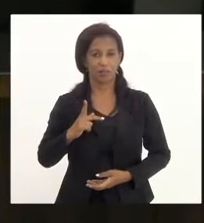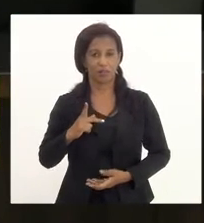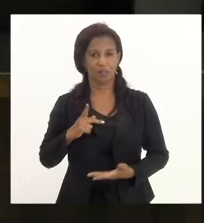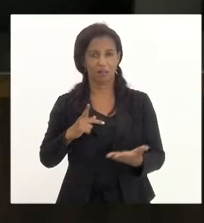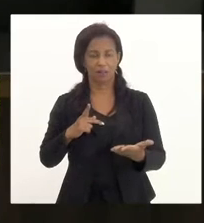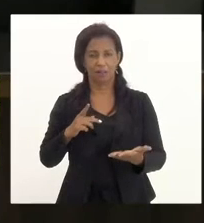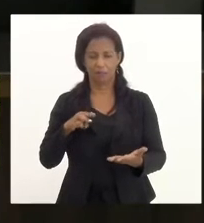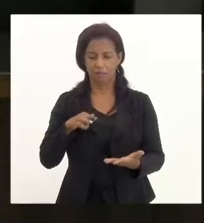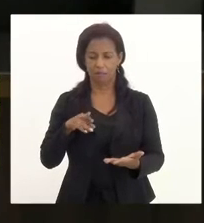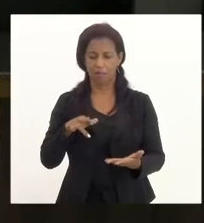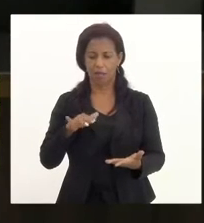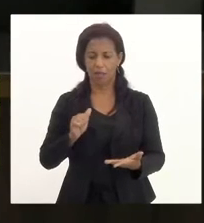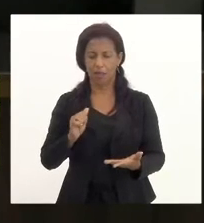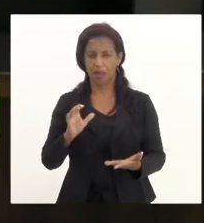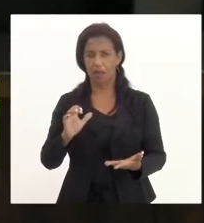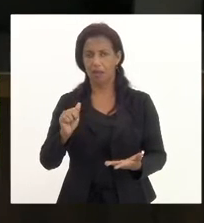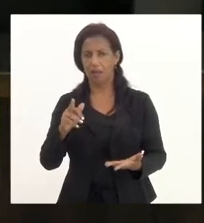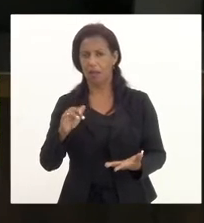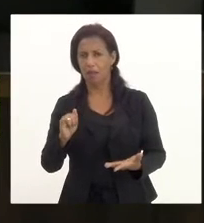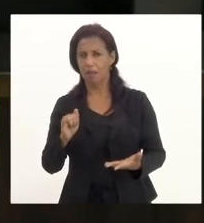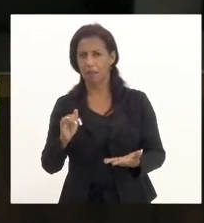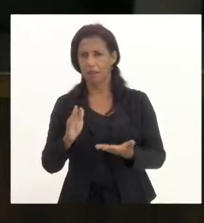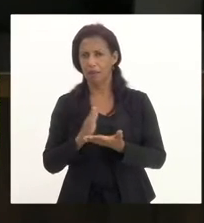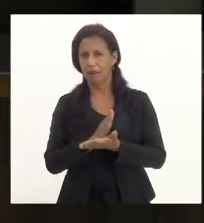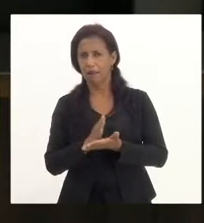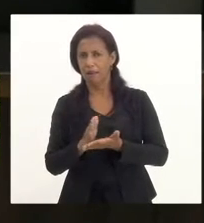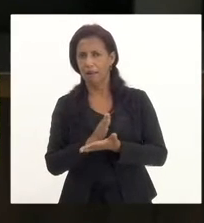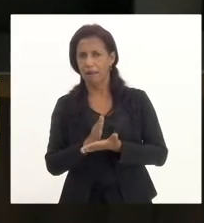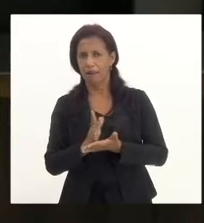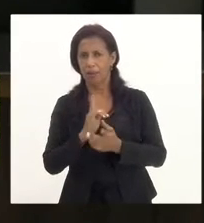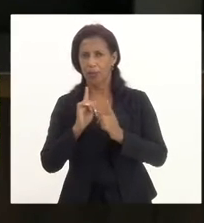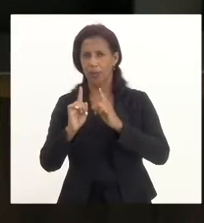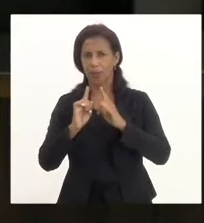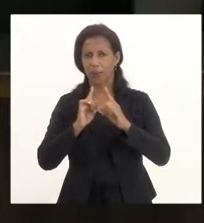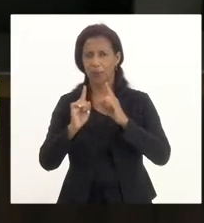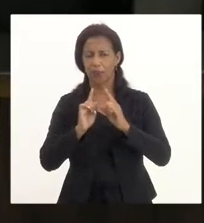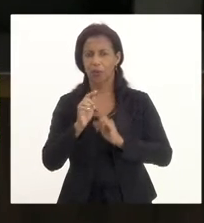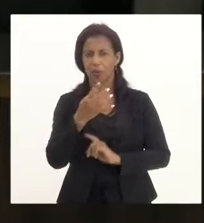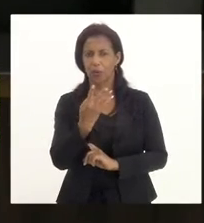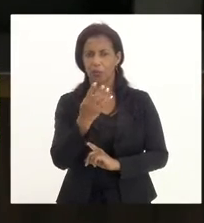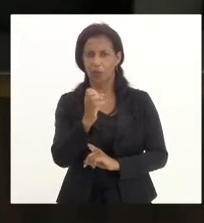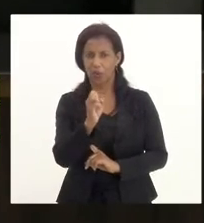Oi Maria Carmem algum comentário sobre o 4852